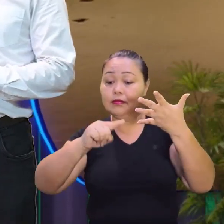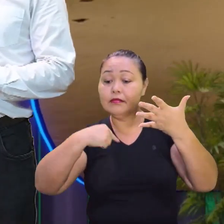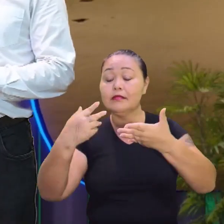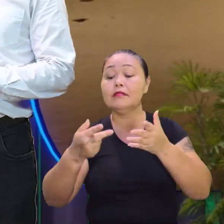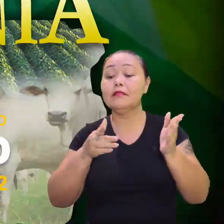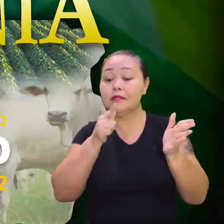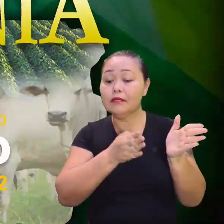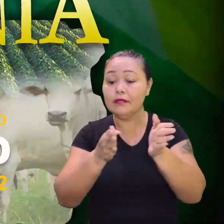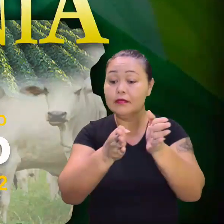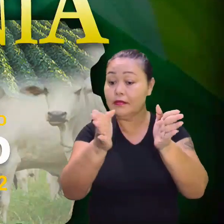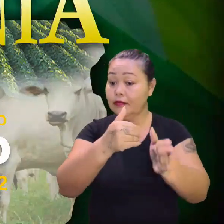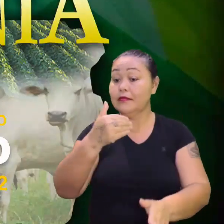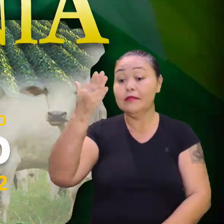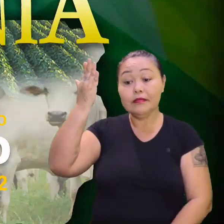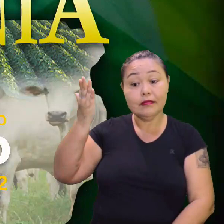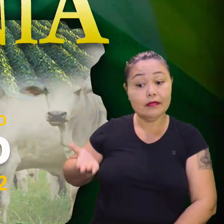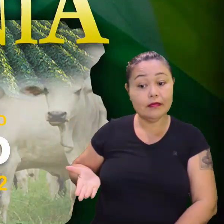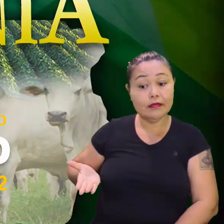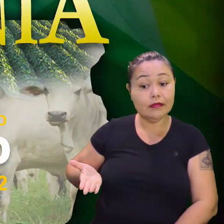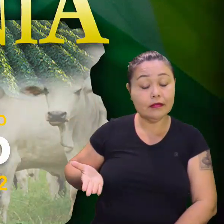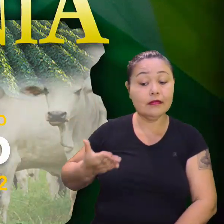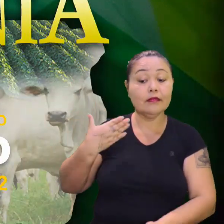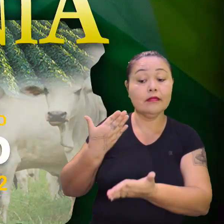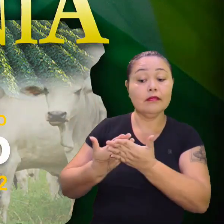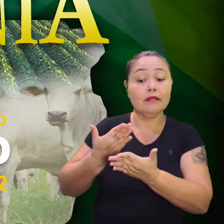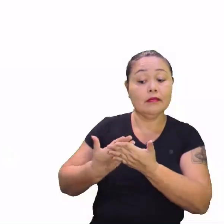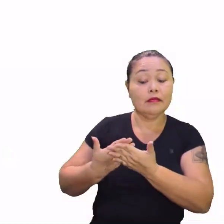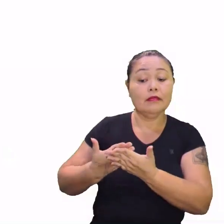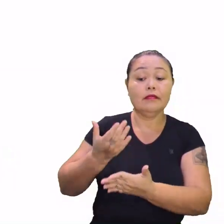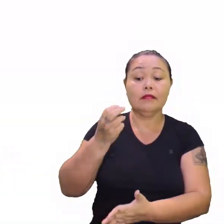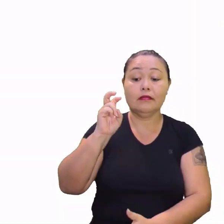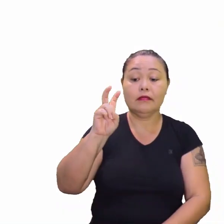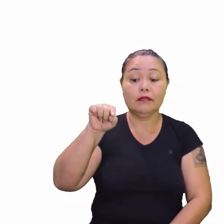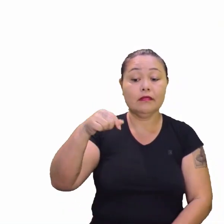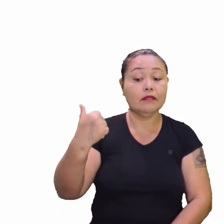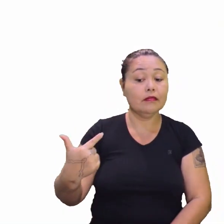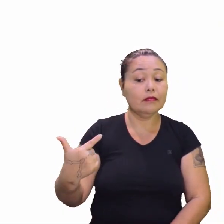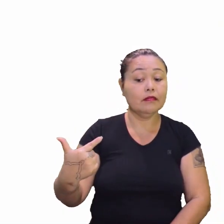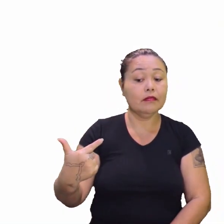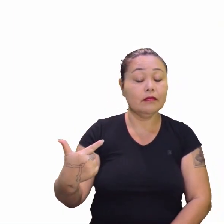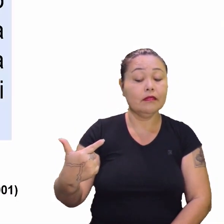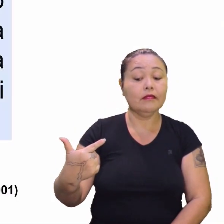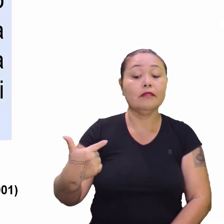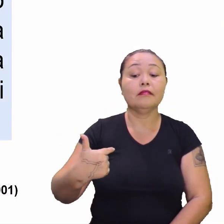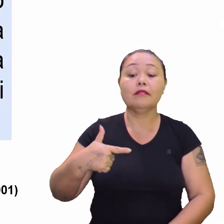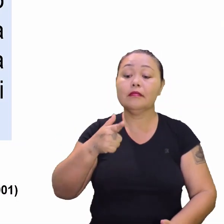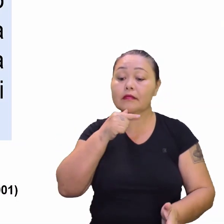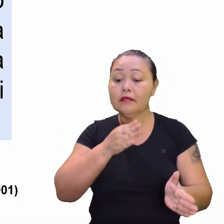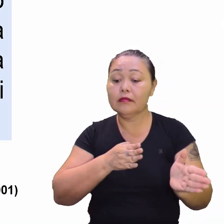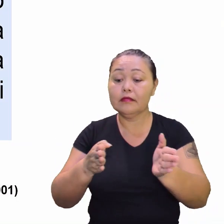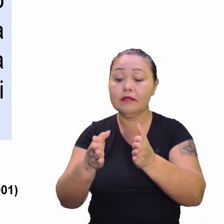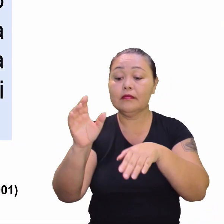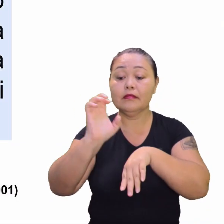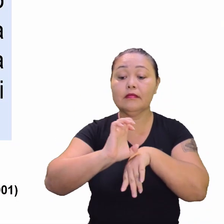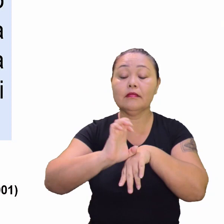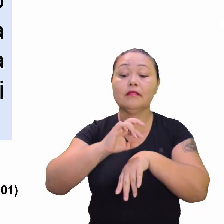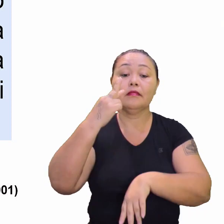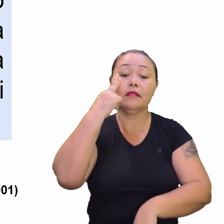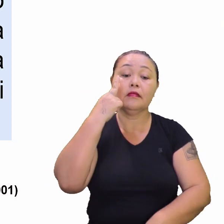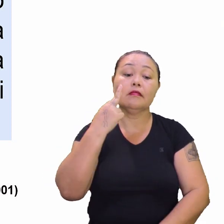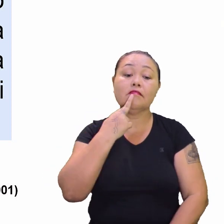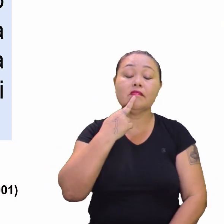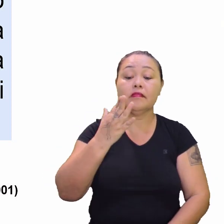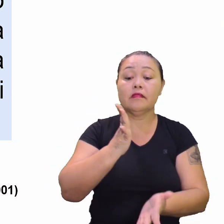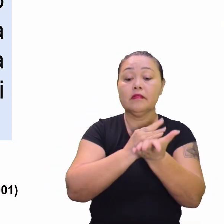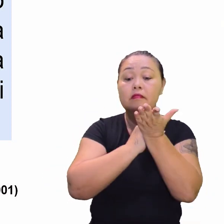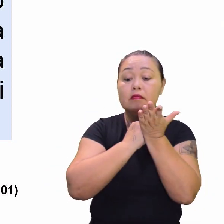nossa hidrografia. Vamos lá? Aula 5.2, hidrografia rondoniense. A